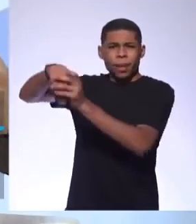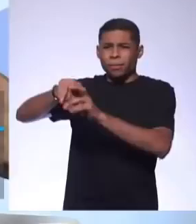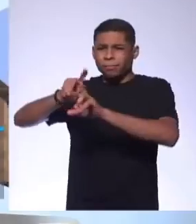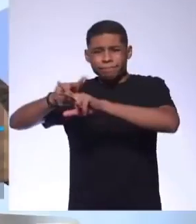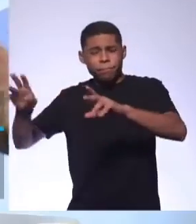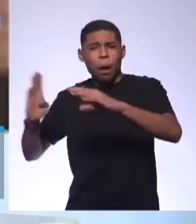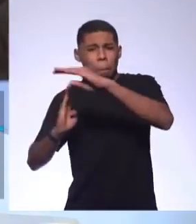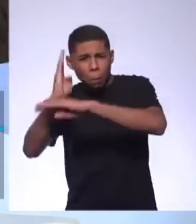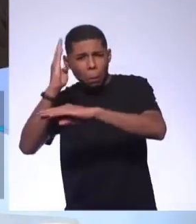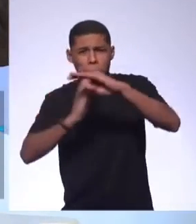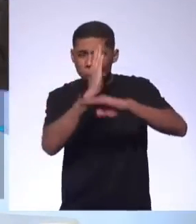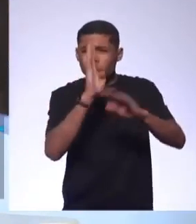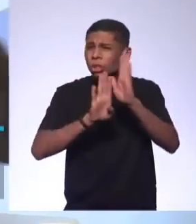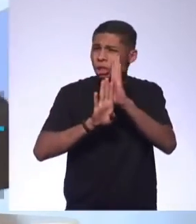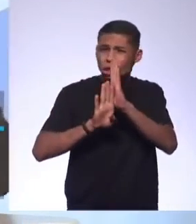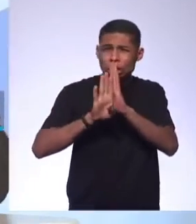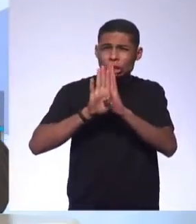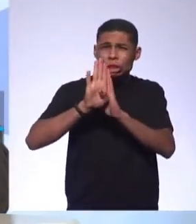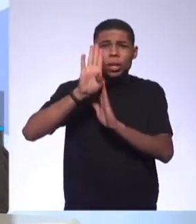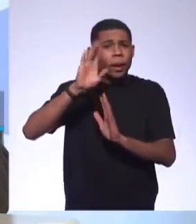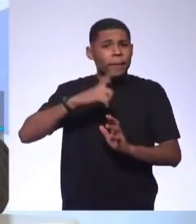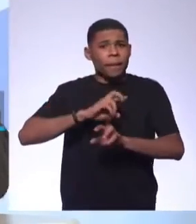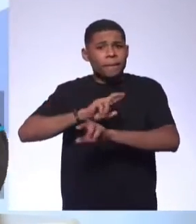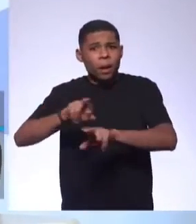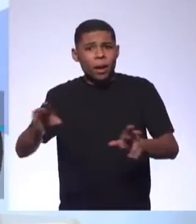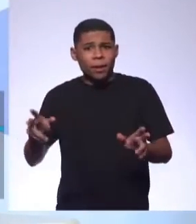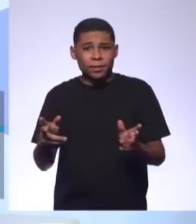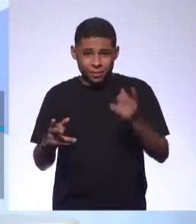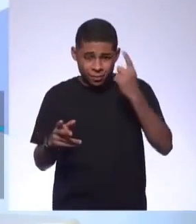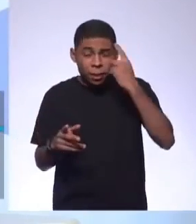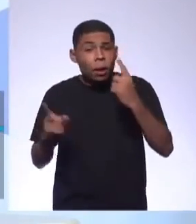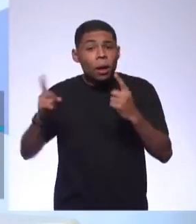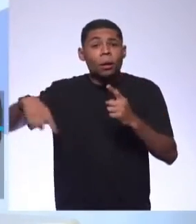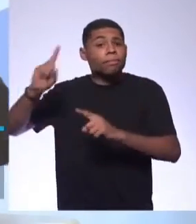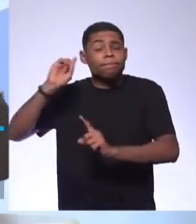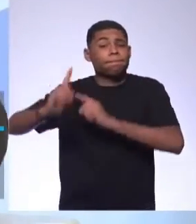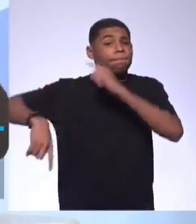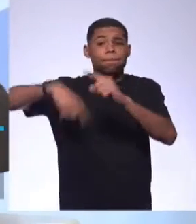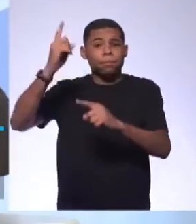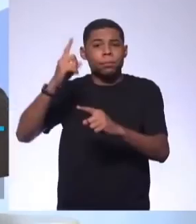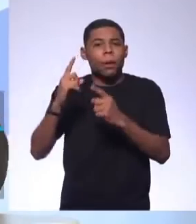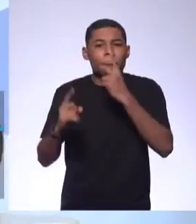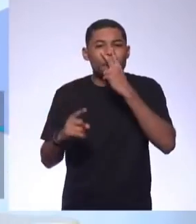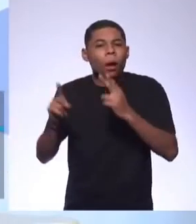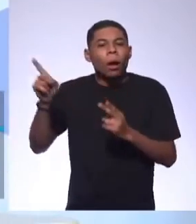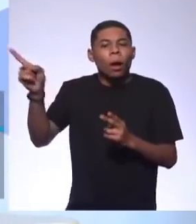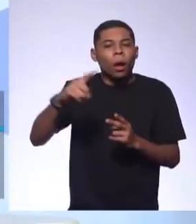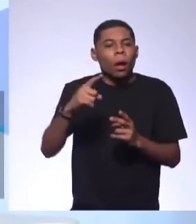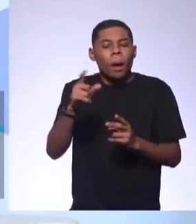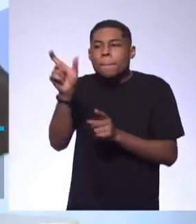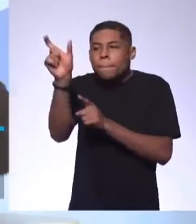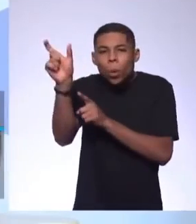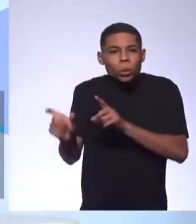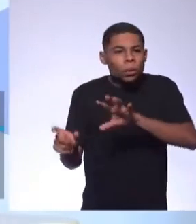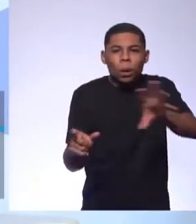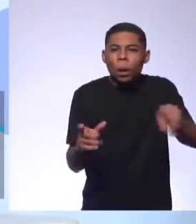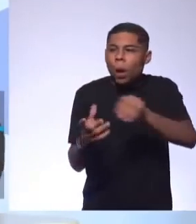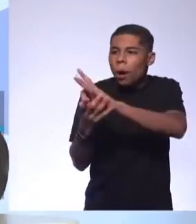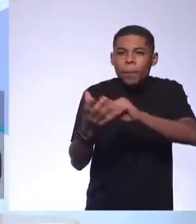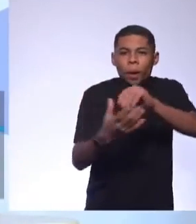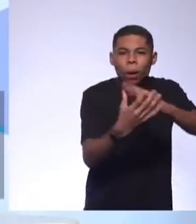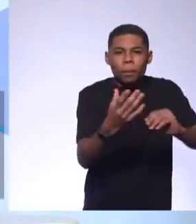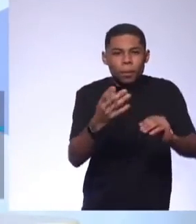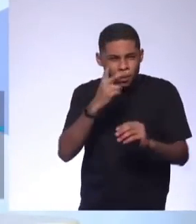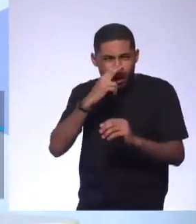alcançou os níveis mais elevados de civilização, se tornando como arquétipo ou modelo para outras